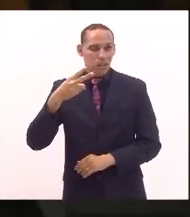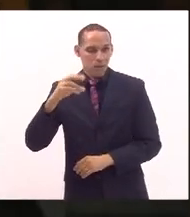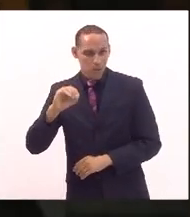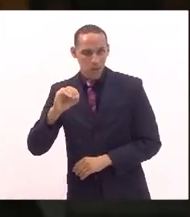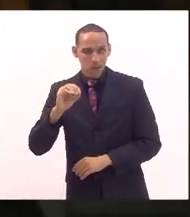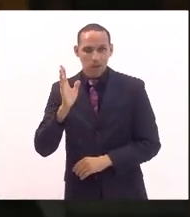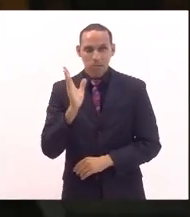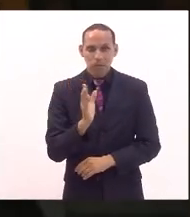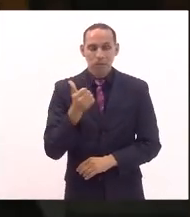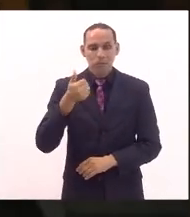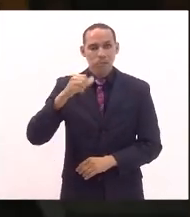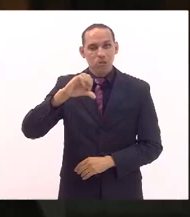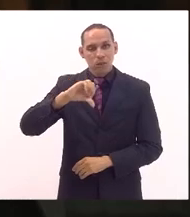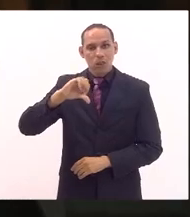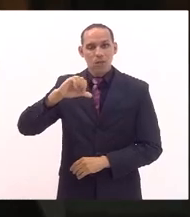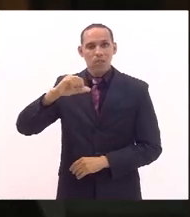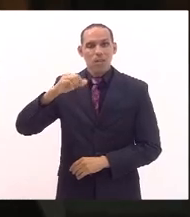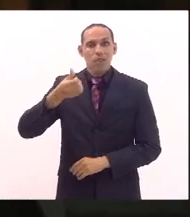4320/64